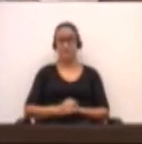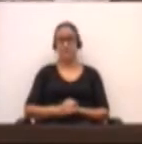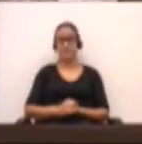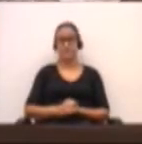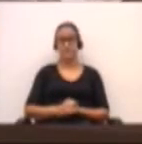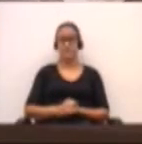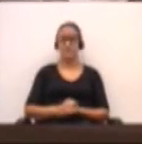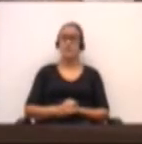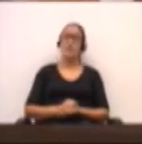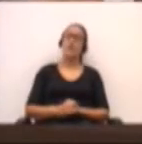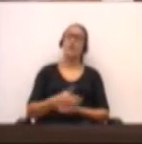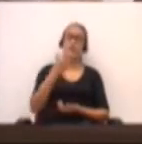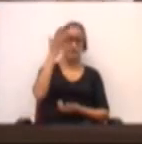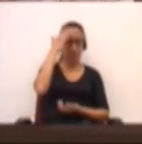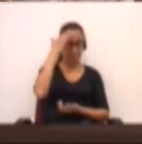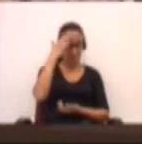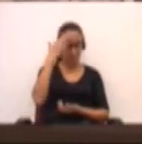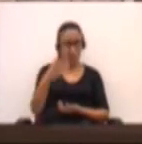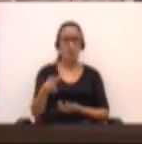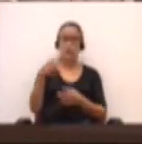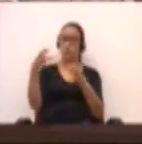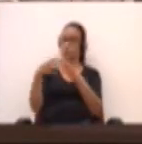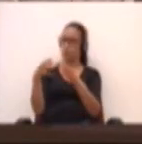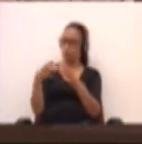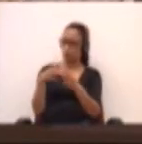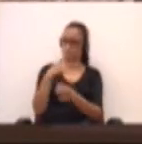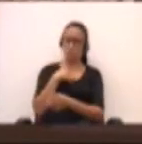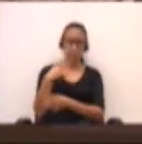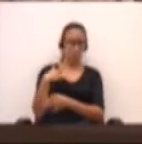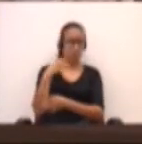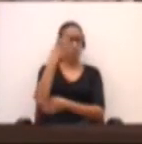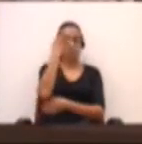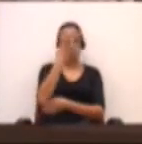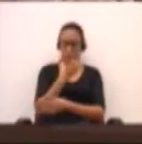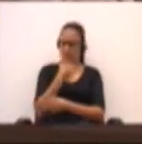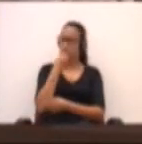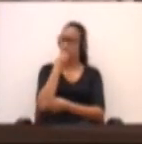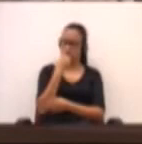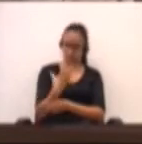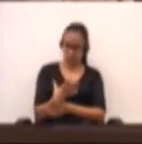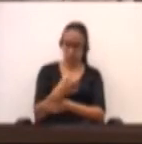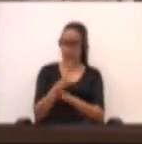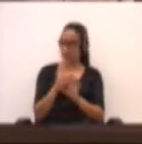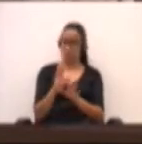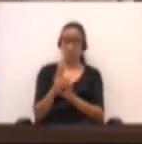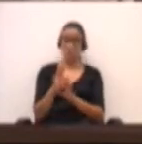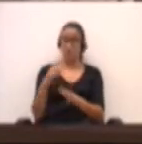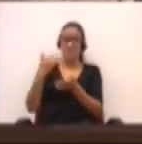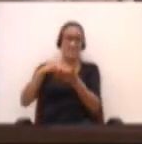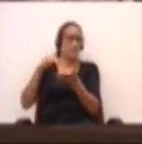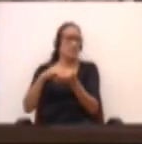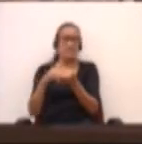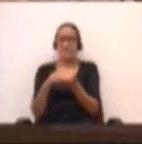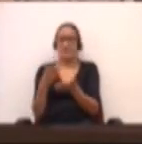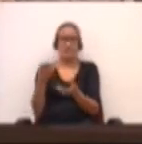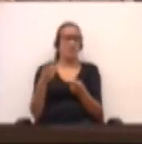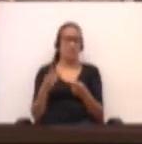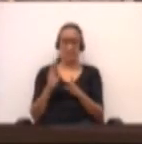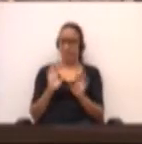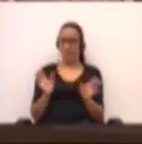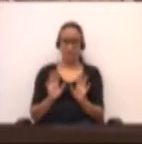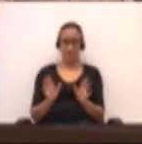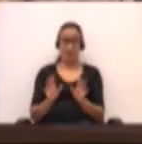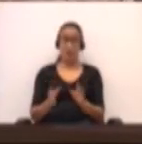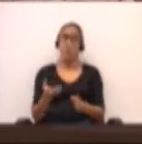da Comissão de Saúde, da doutora Mayra, dos demais membros. Para mim não interessa se o secretário Luizinho vir aqui. Interessa é o povo vir aqui